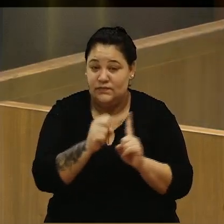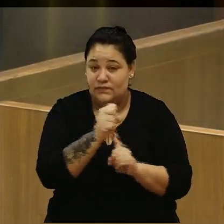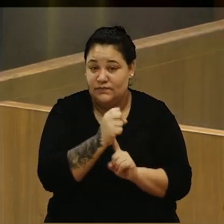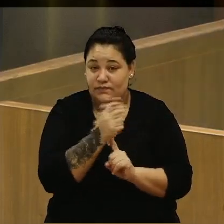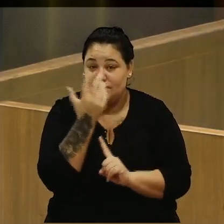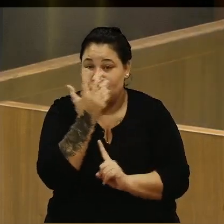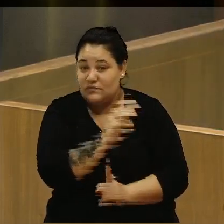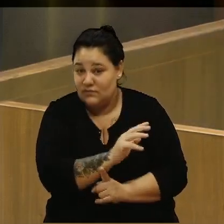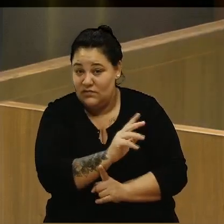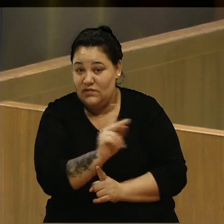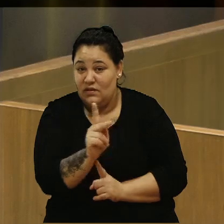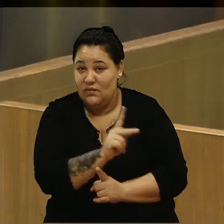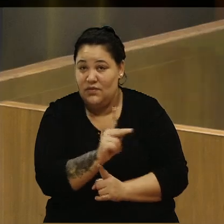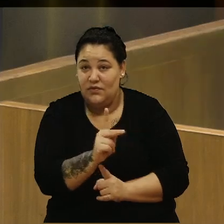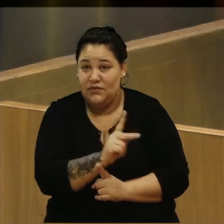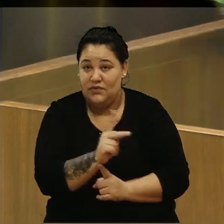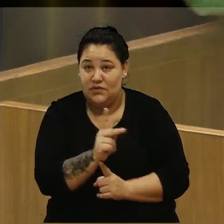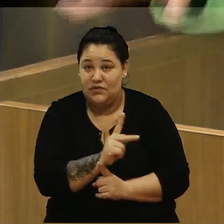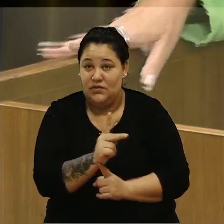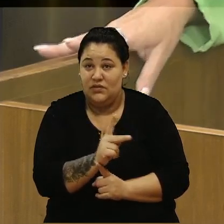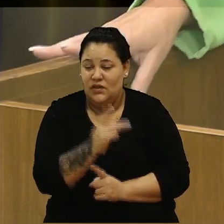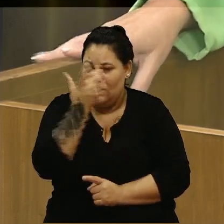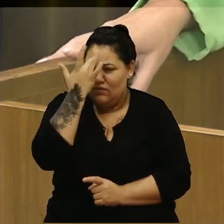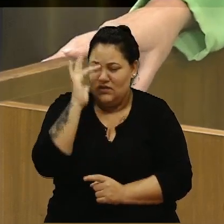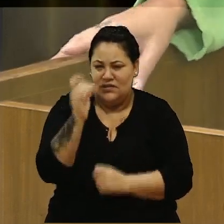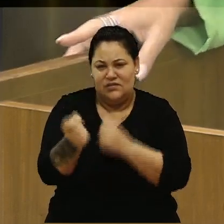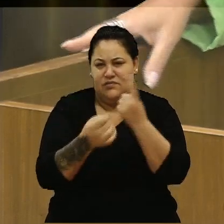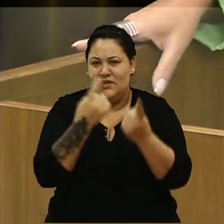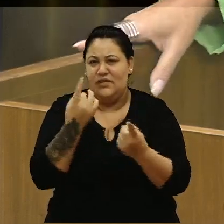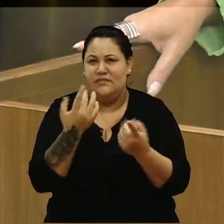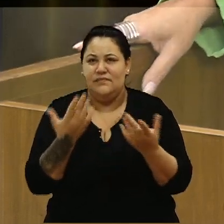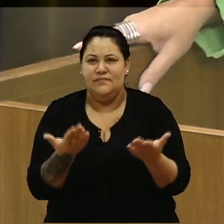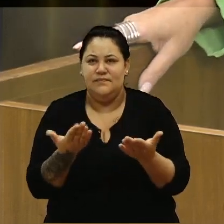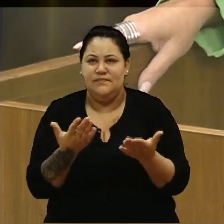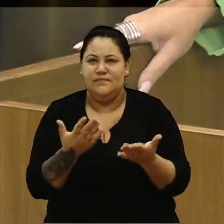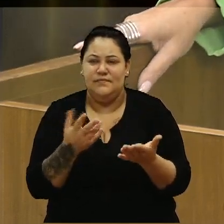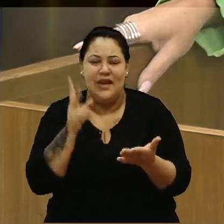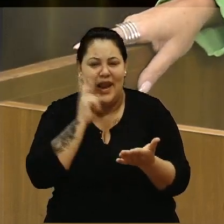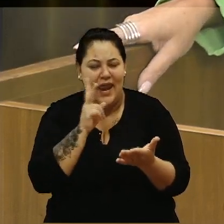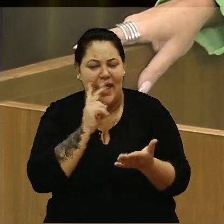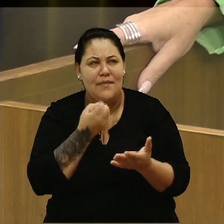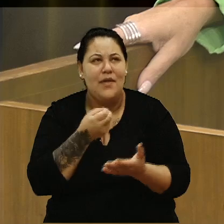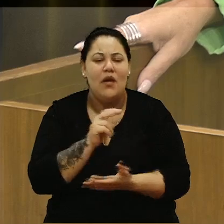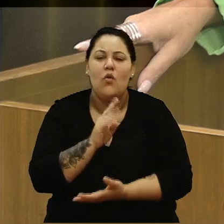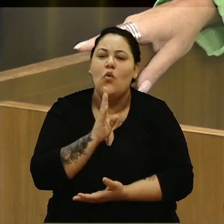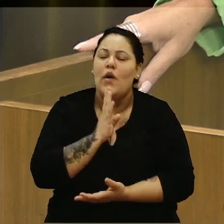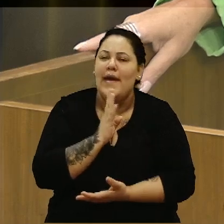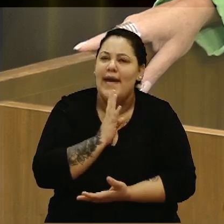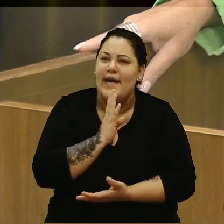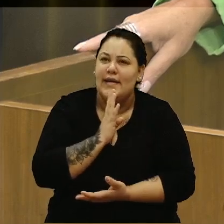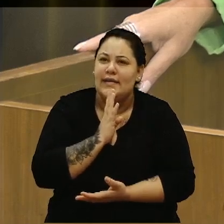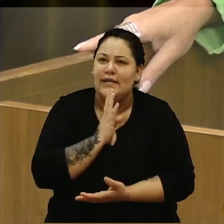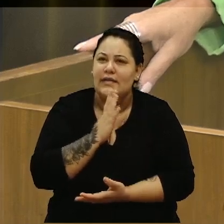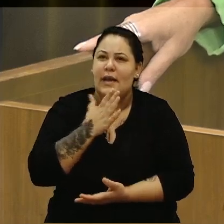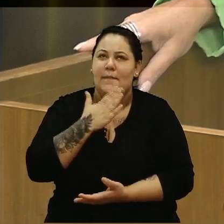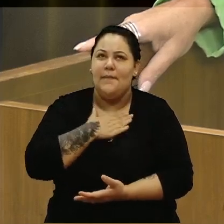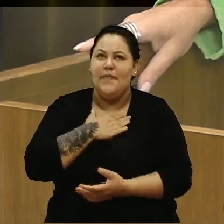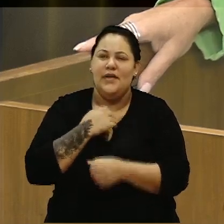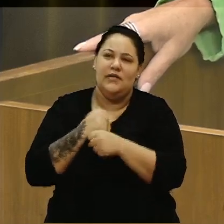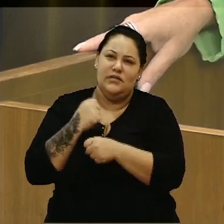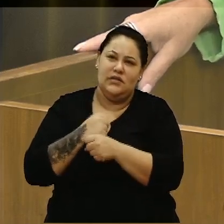contra as professoras, eu não sei se alguém lembra ou conhece, não foi da minha época